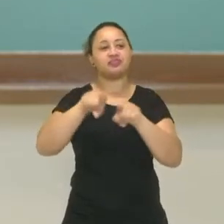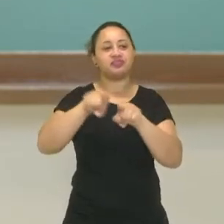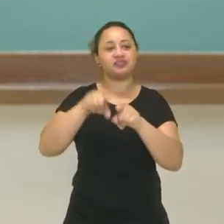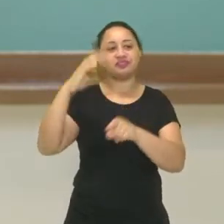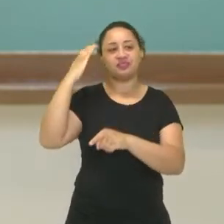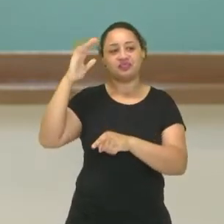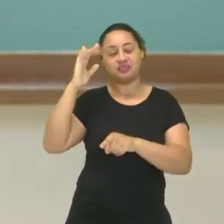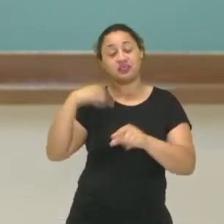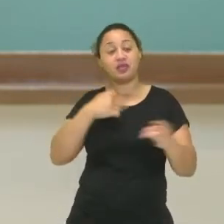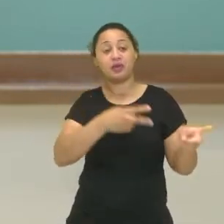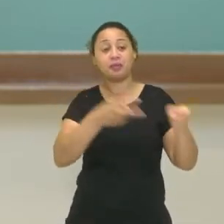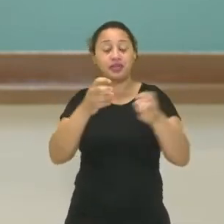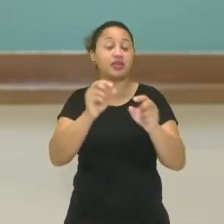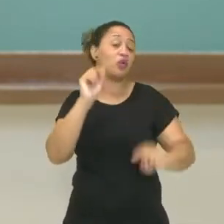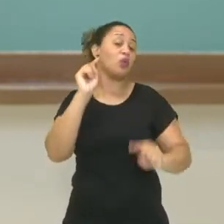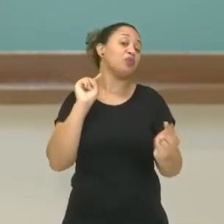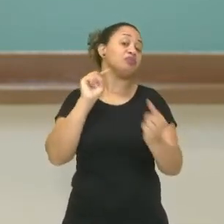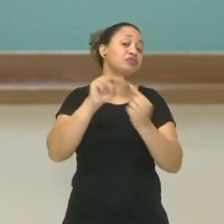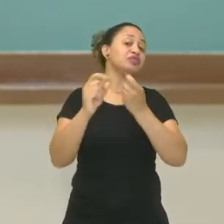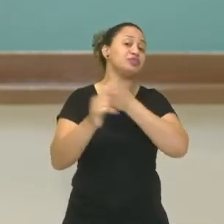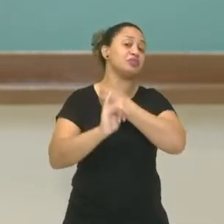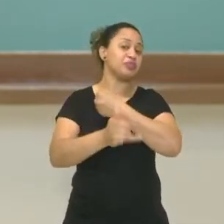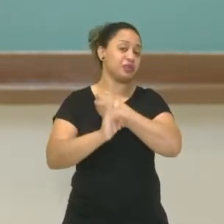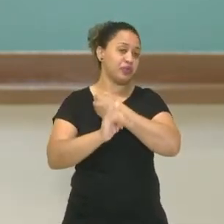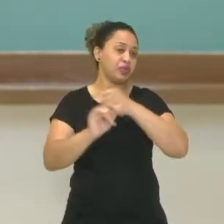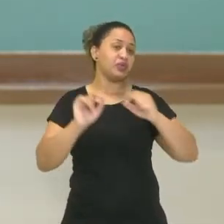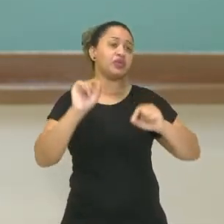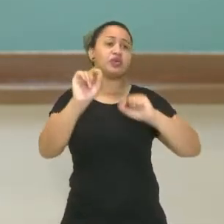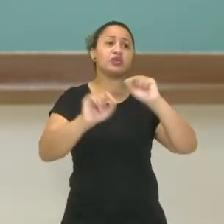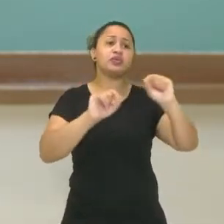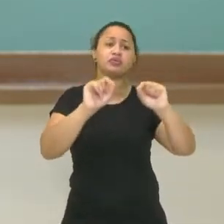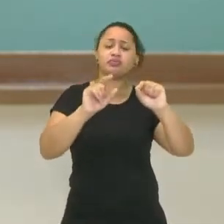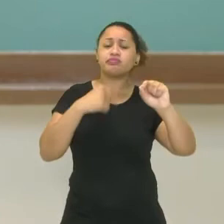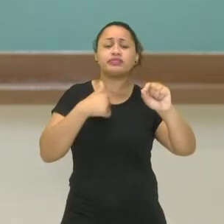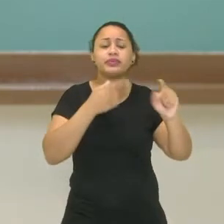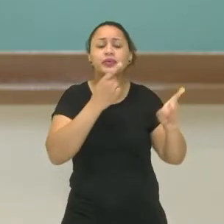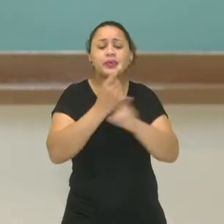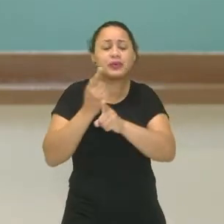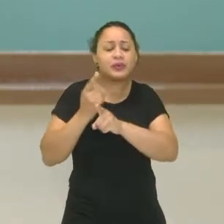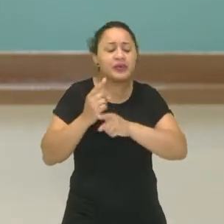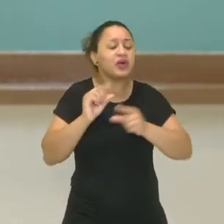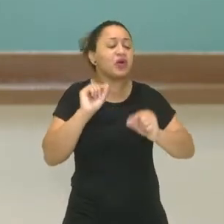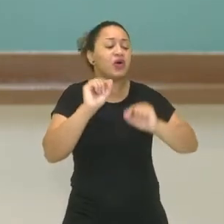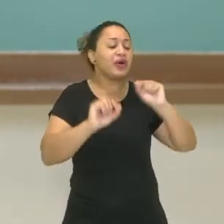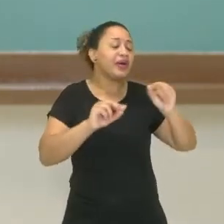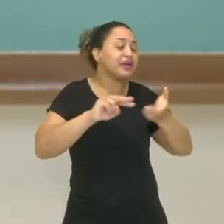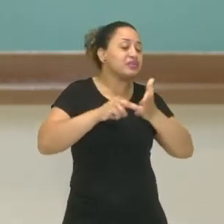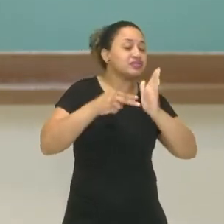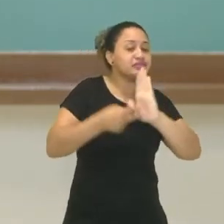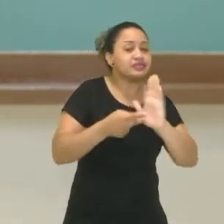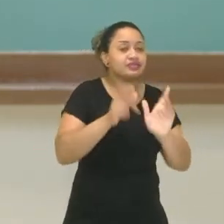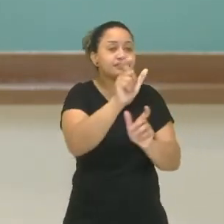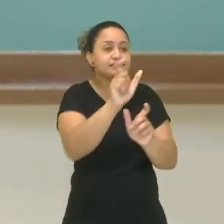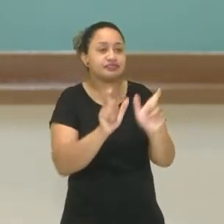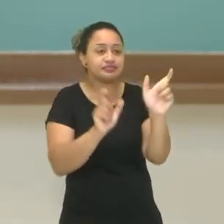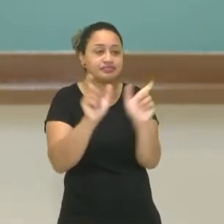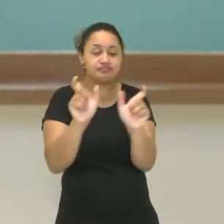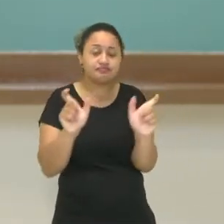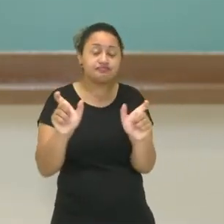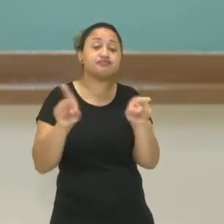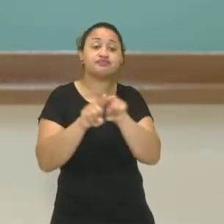finalidade de uma crônica, fazendo o quê? Inferindo o sentido da palavra ou expressão de informação